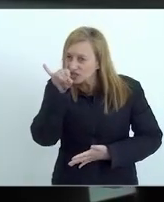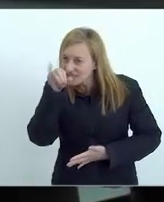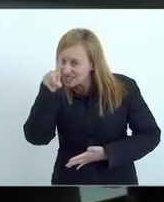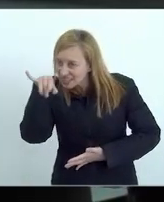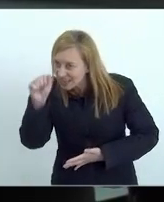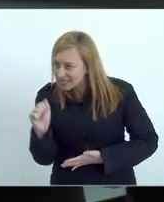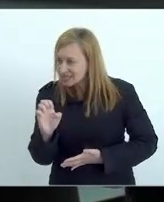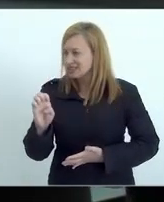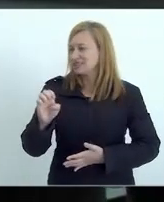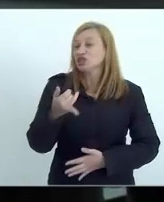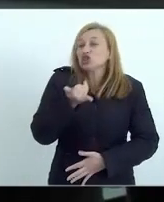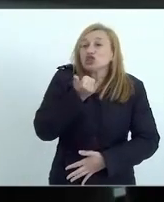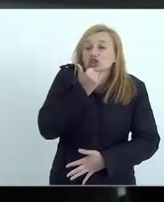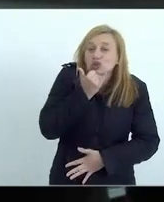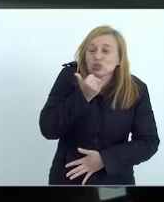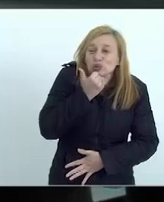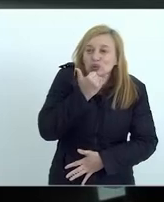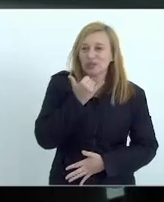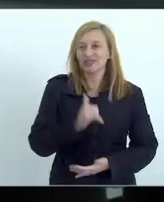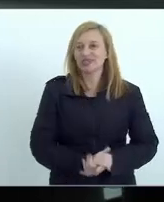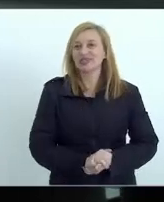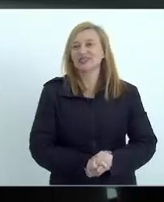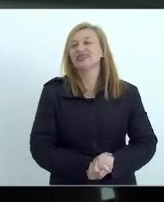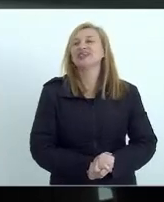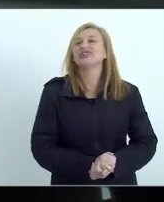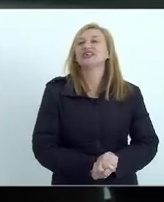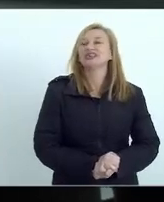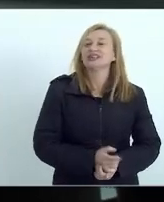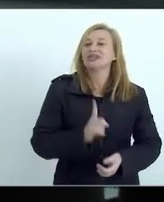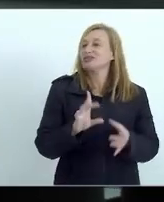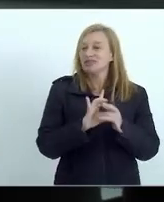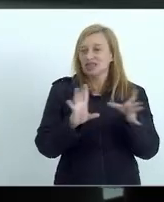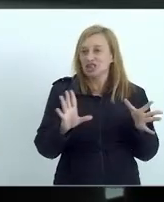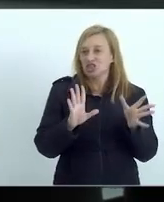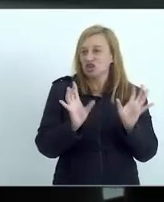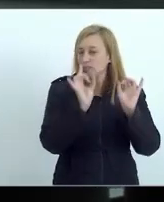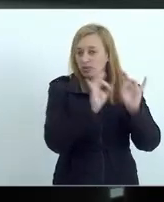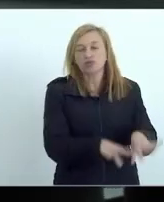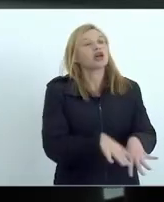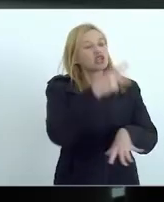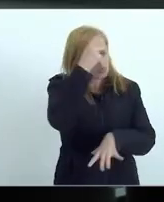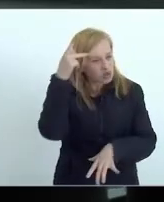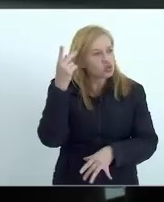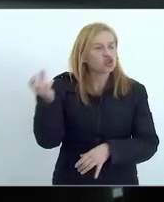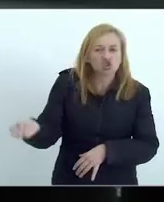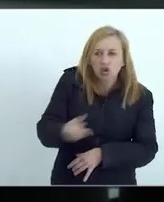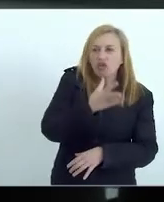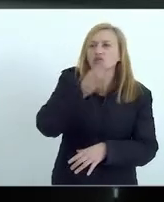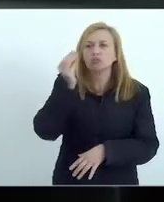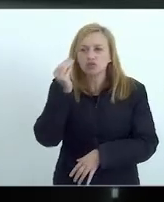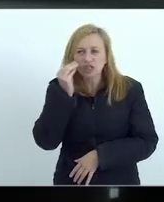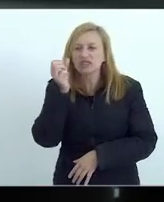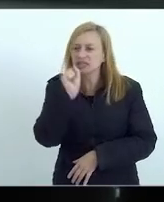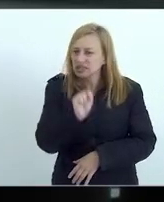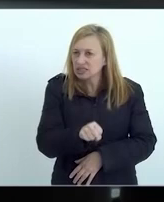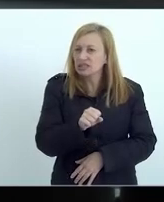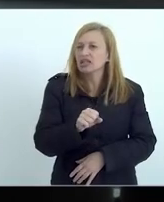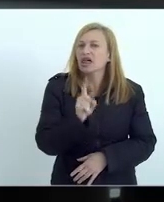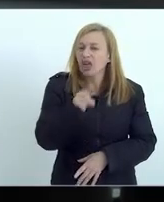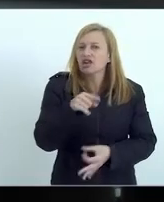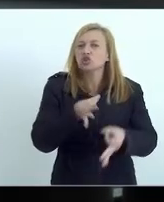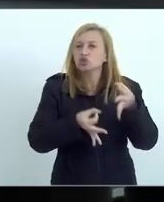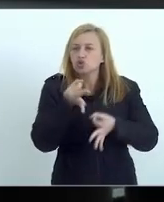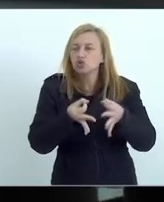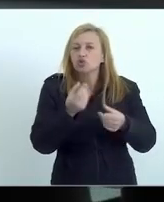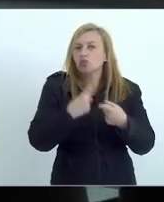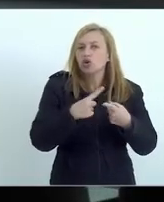periodicidade Desculpa então a gente não não deixa ao relento as pessoas têm novas oportunidade e é